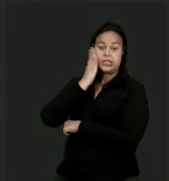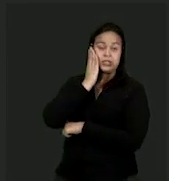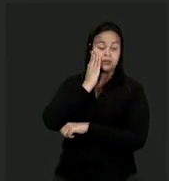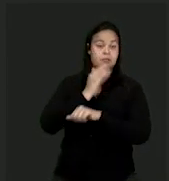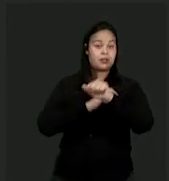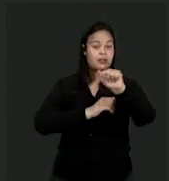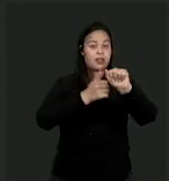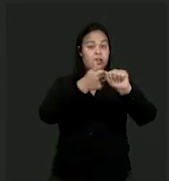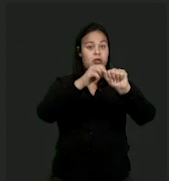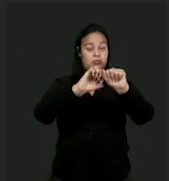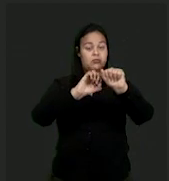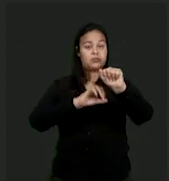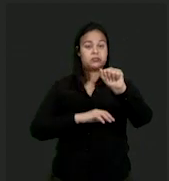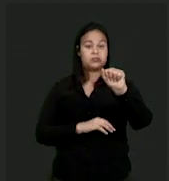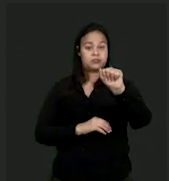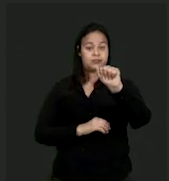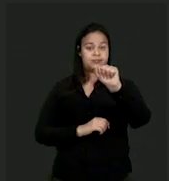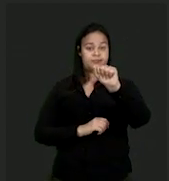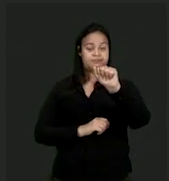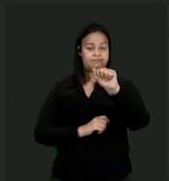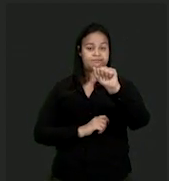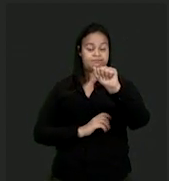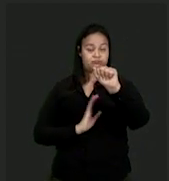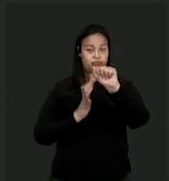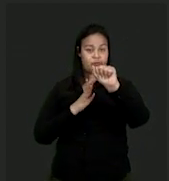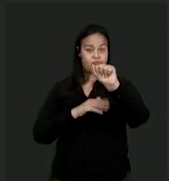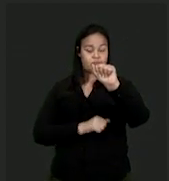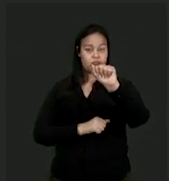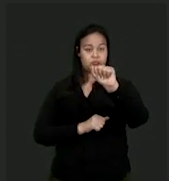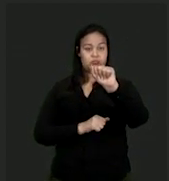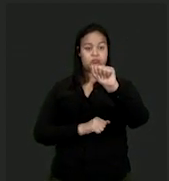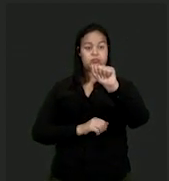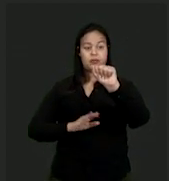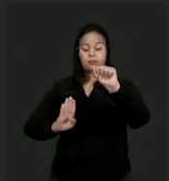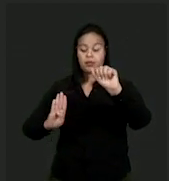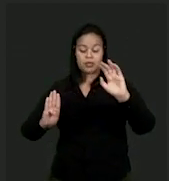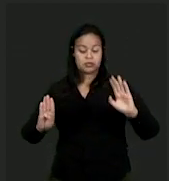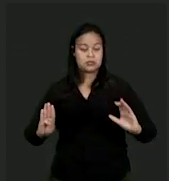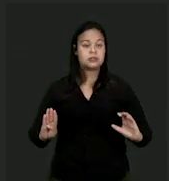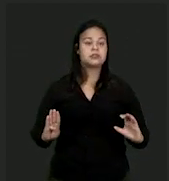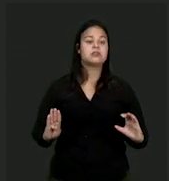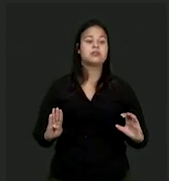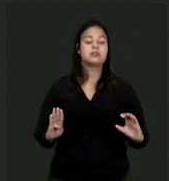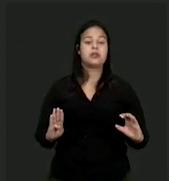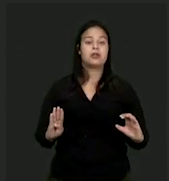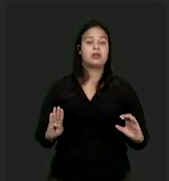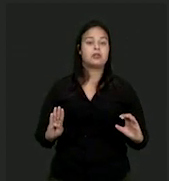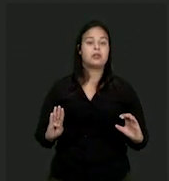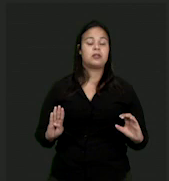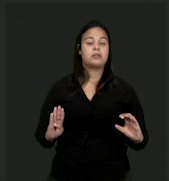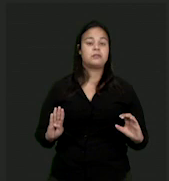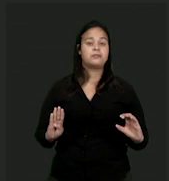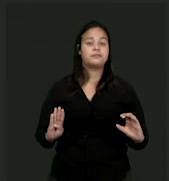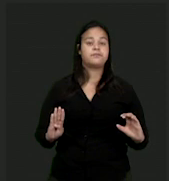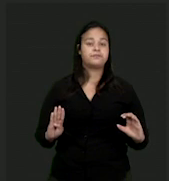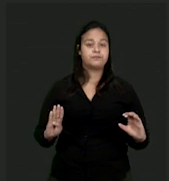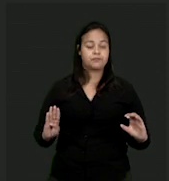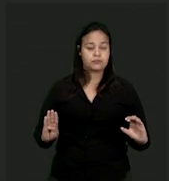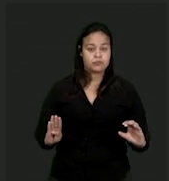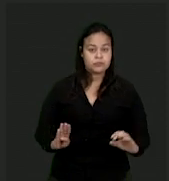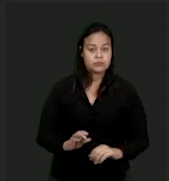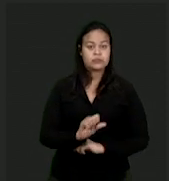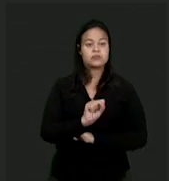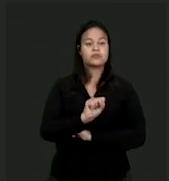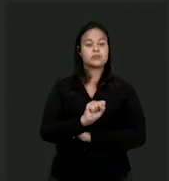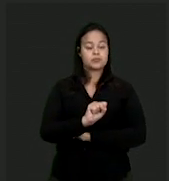de 90, então já coloquei que é 90, BC, de B até C eu também tenho, que é 8,